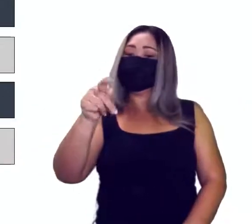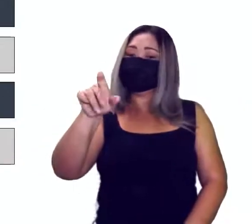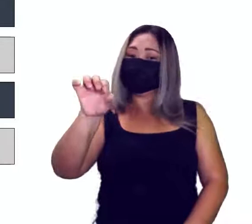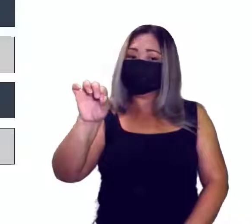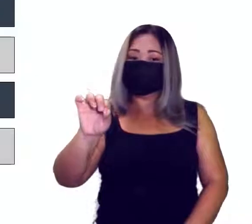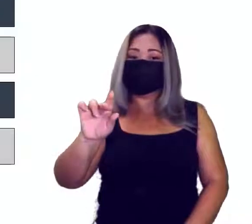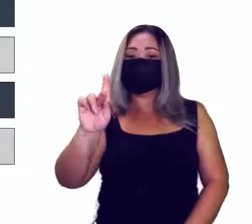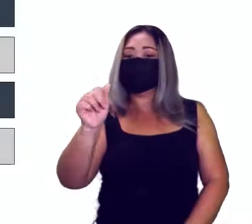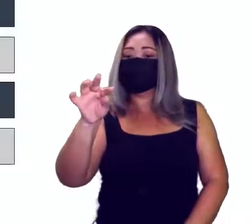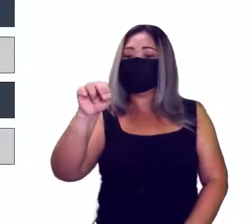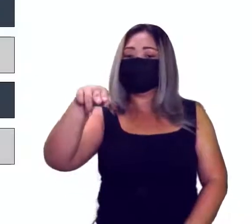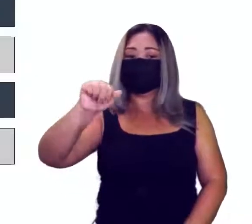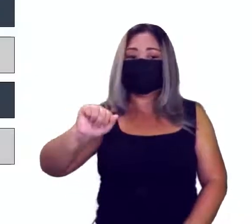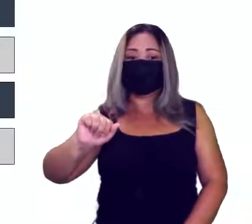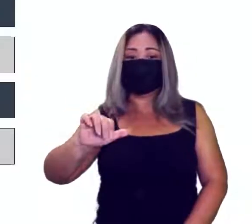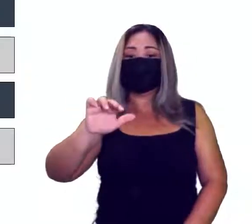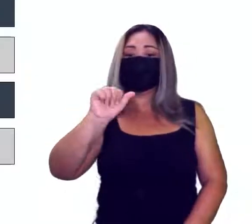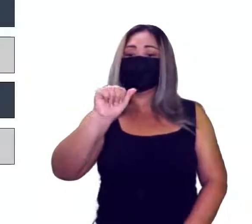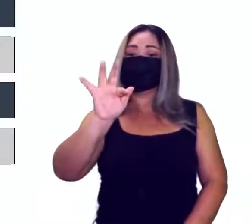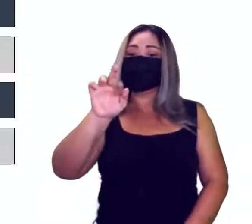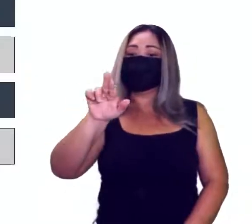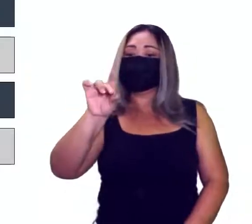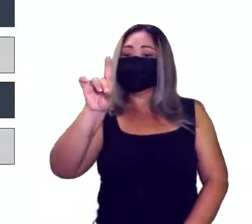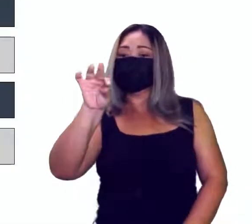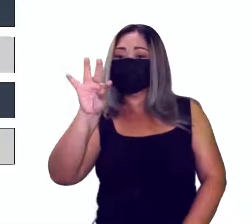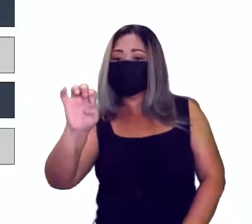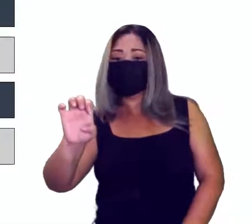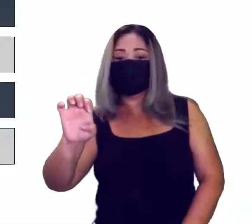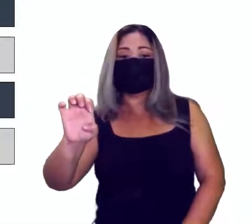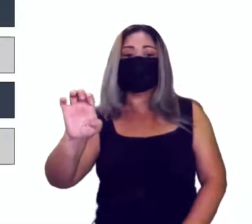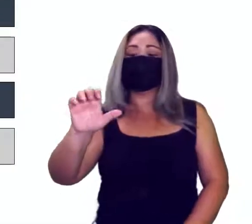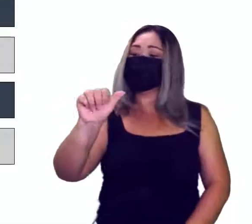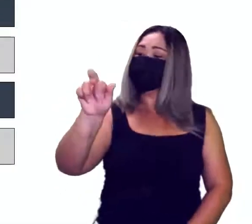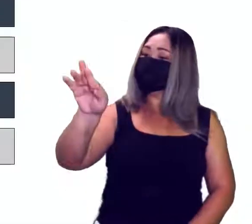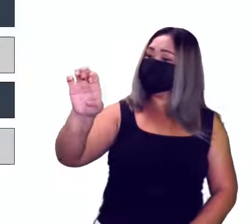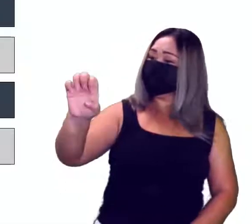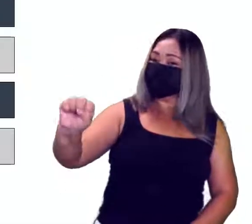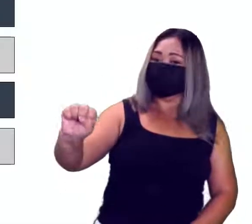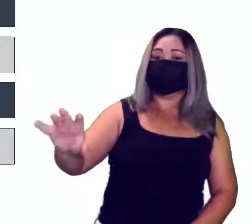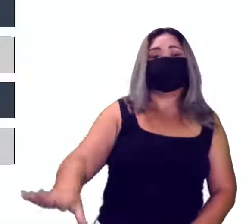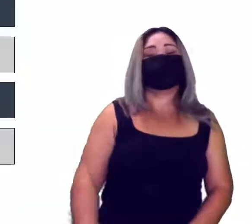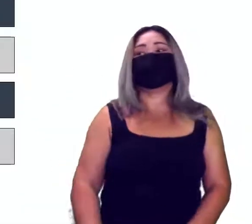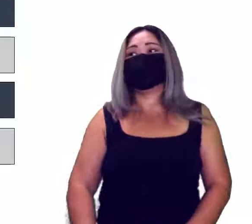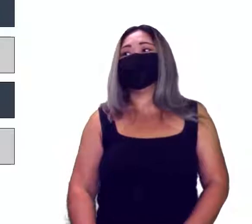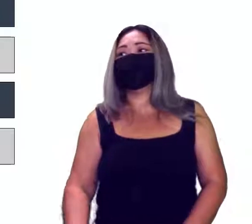Apolo, Atena, Afrodite e Ares.